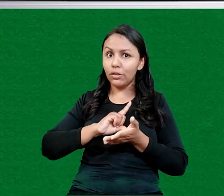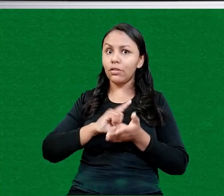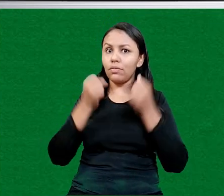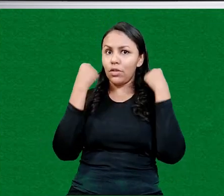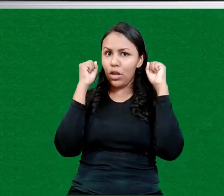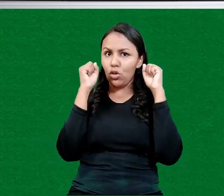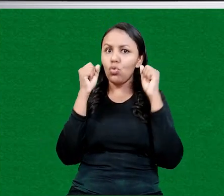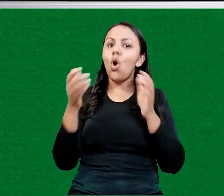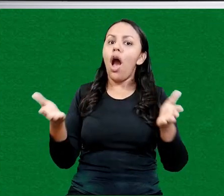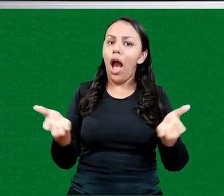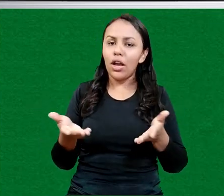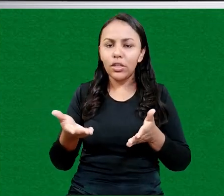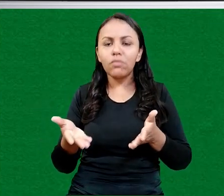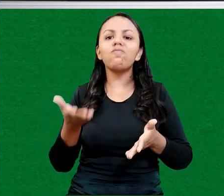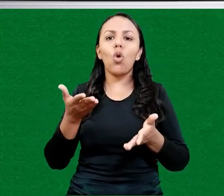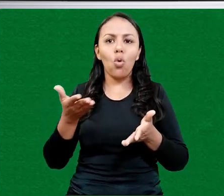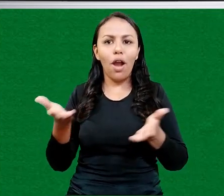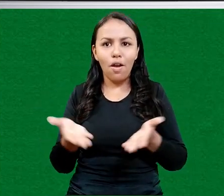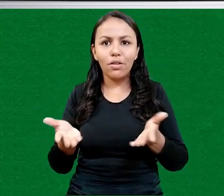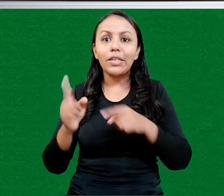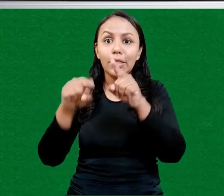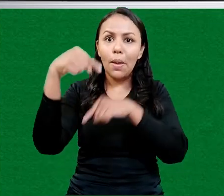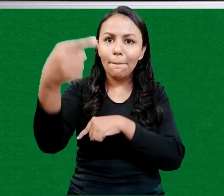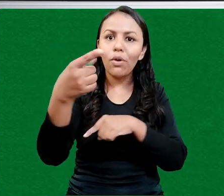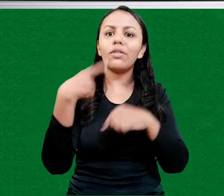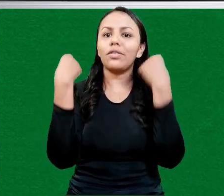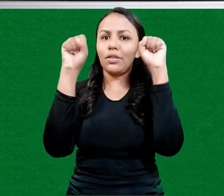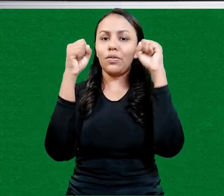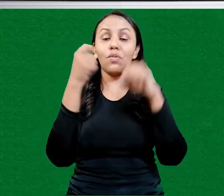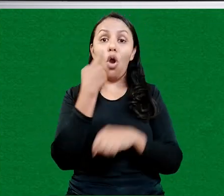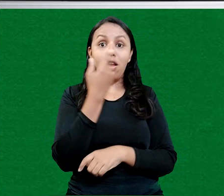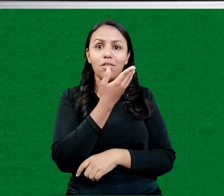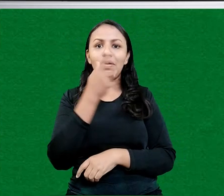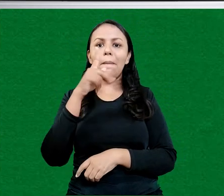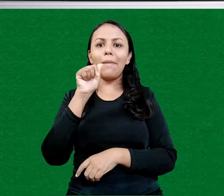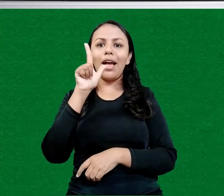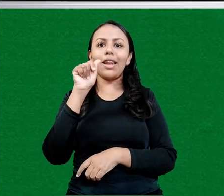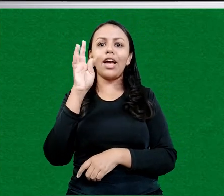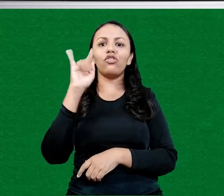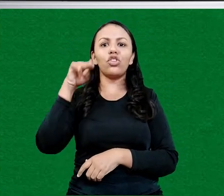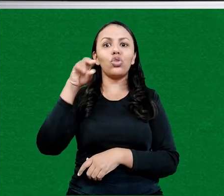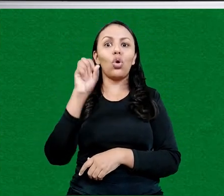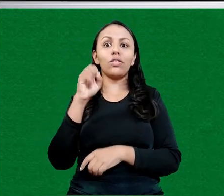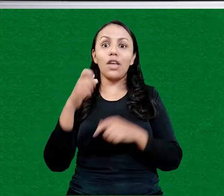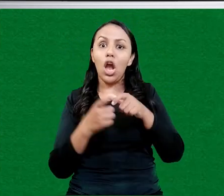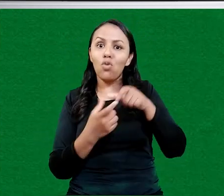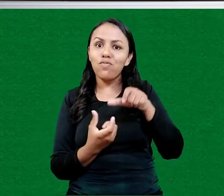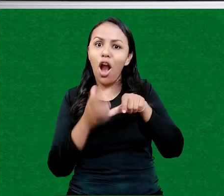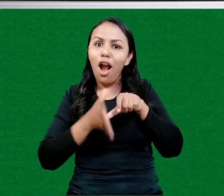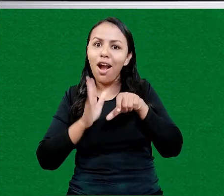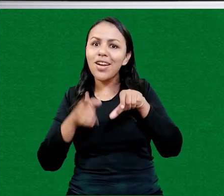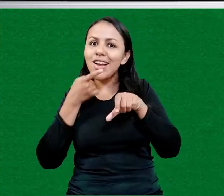durante o treino e no pós-treino. Esse carboidrato aqui ele é chamado de palatinose. Ele vem da beterraba, do açúcar da